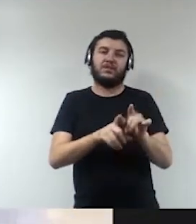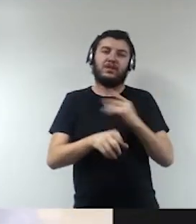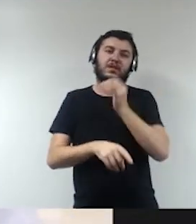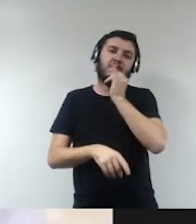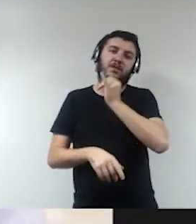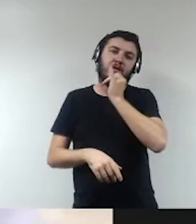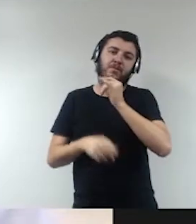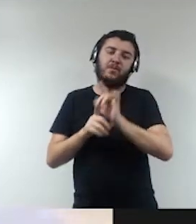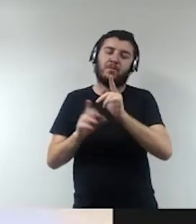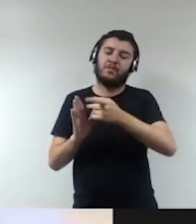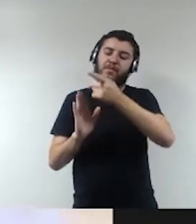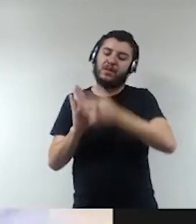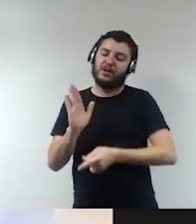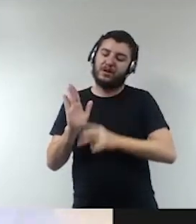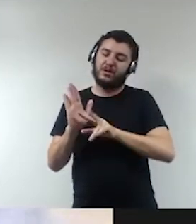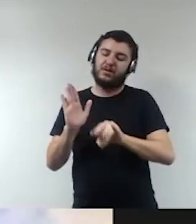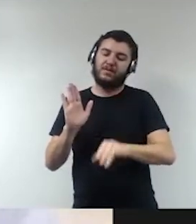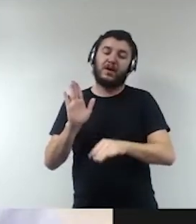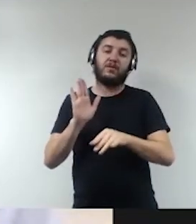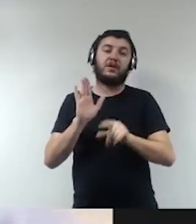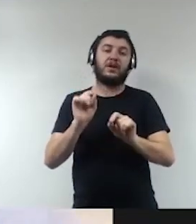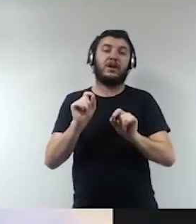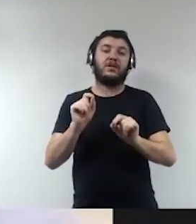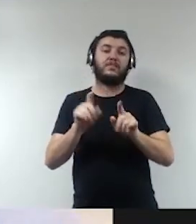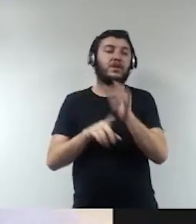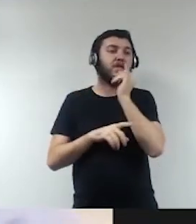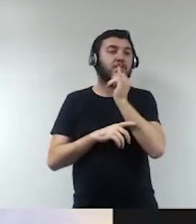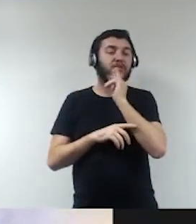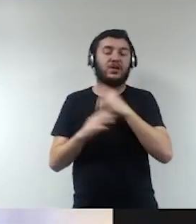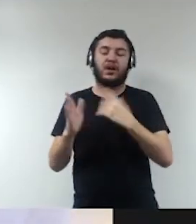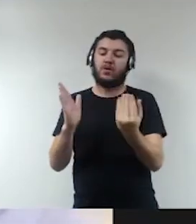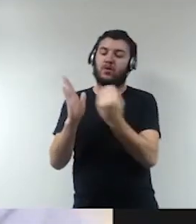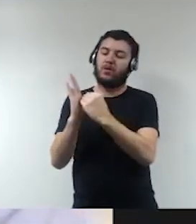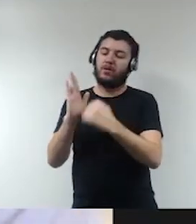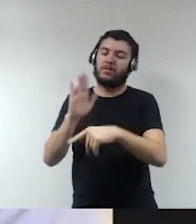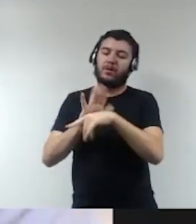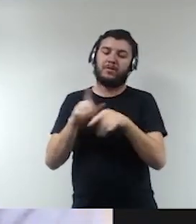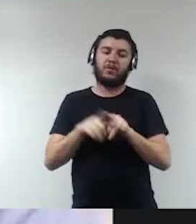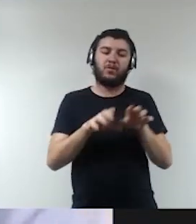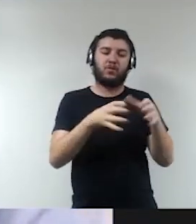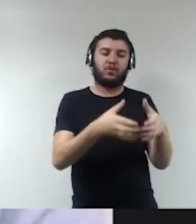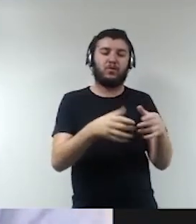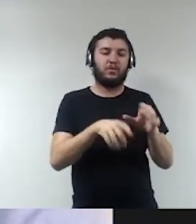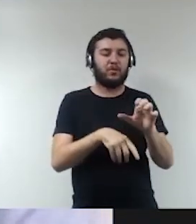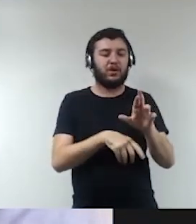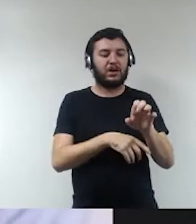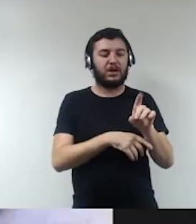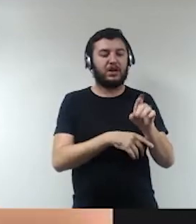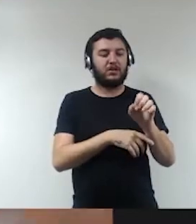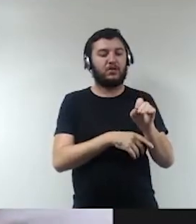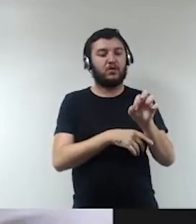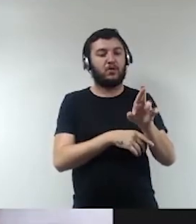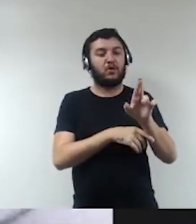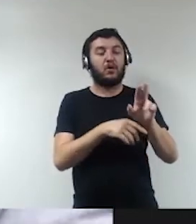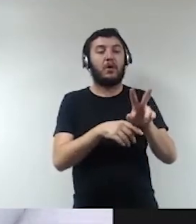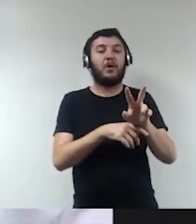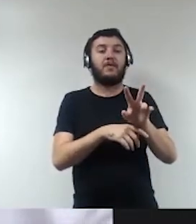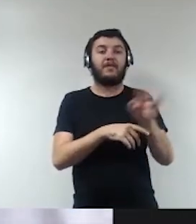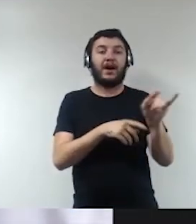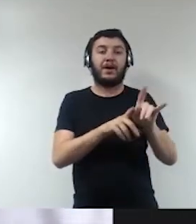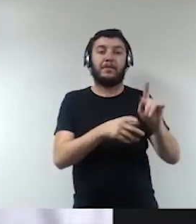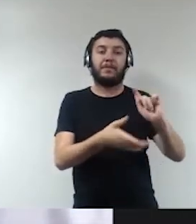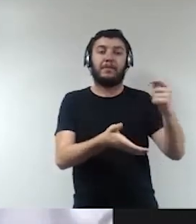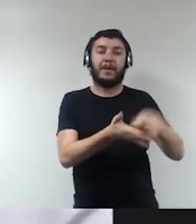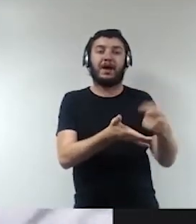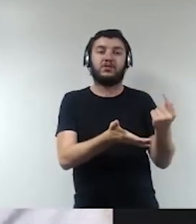que credores com valores até um certo número serão pagos com um prazo mais reduzido, leva a uma